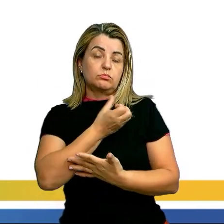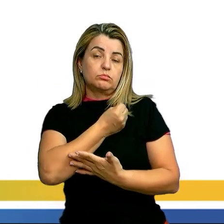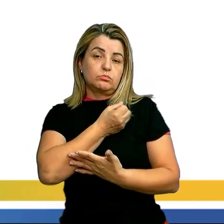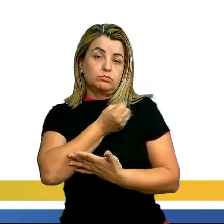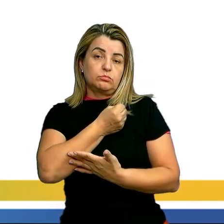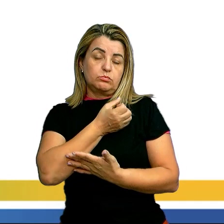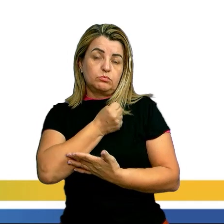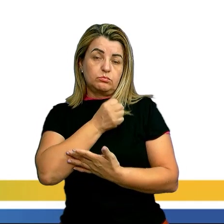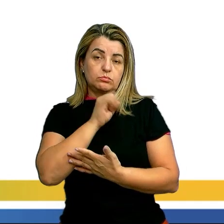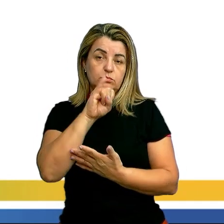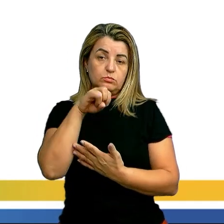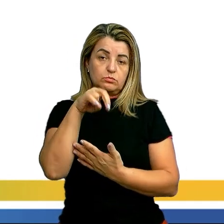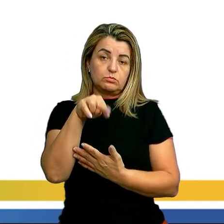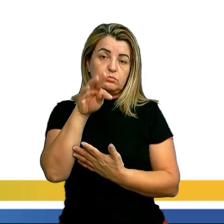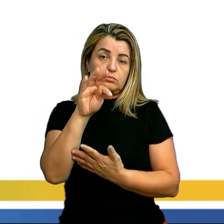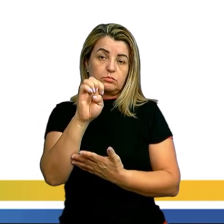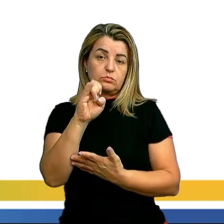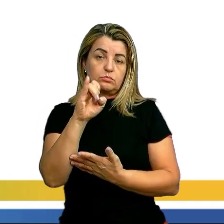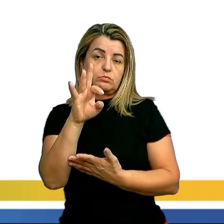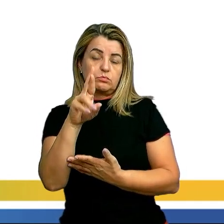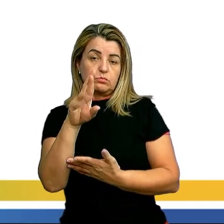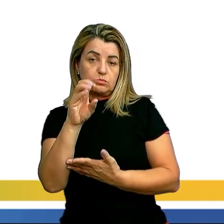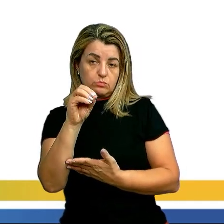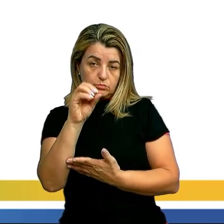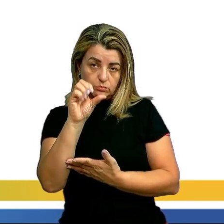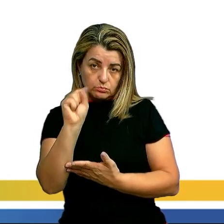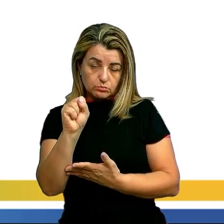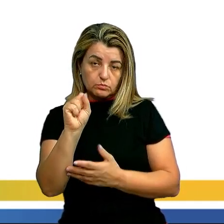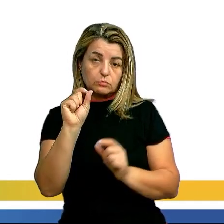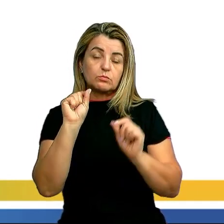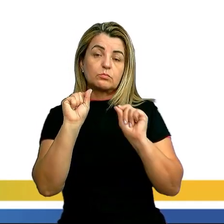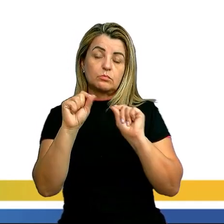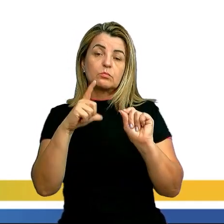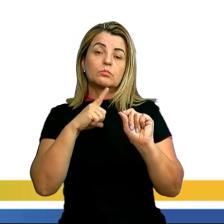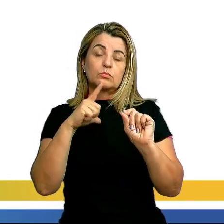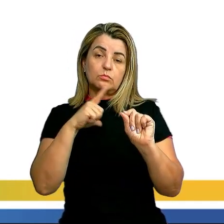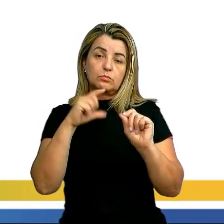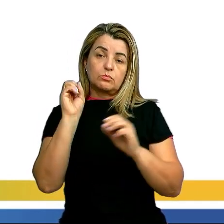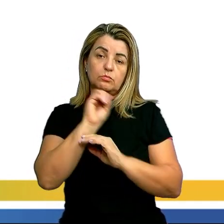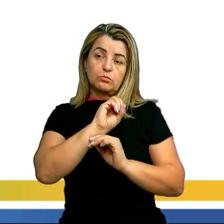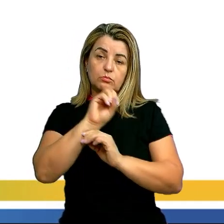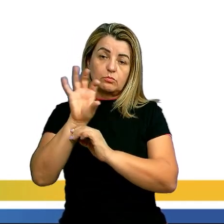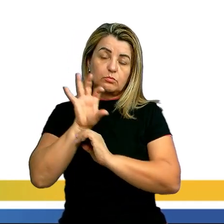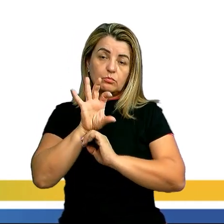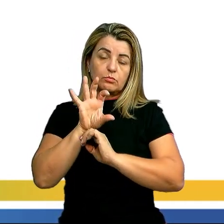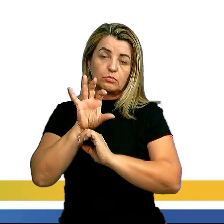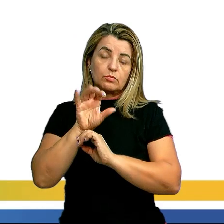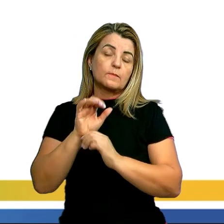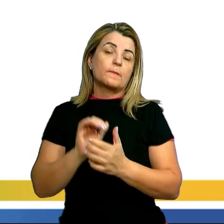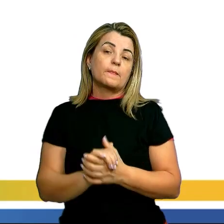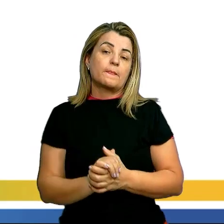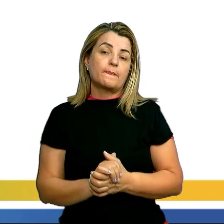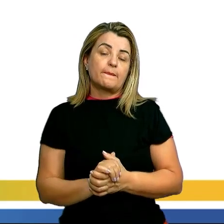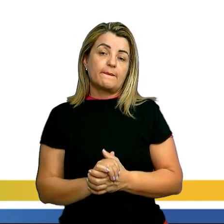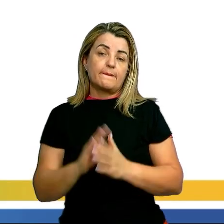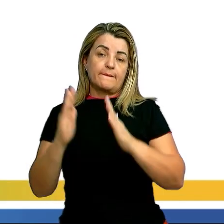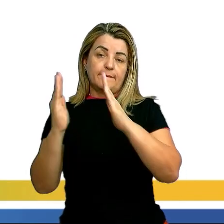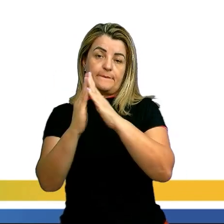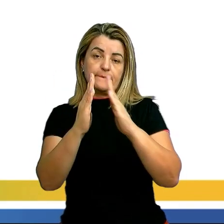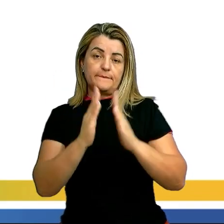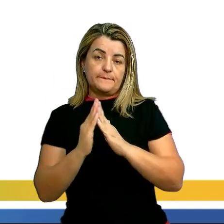números inteiros K para que esse sinal chegue aos estabelecimentos. Vamos resolver essa